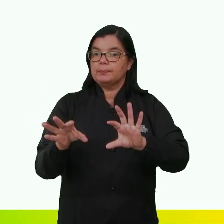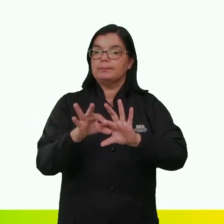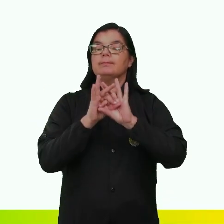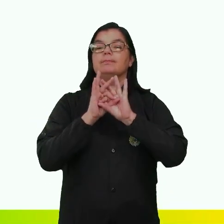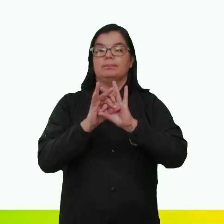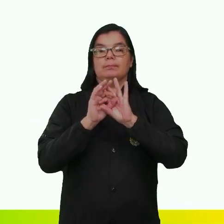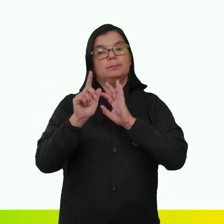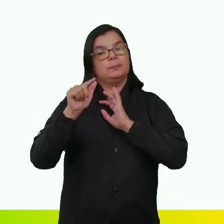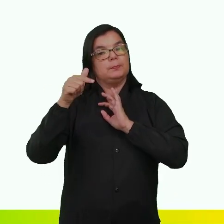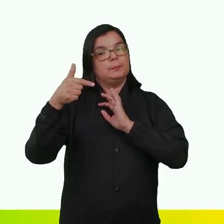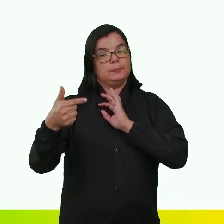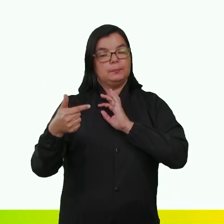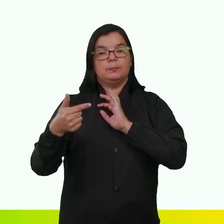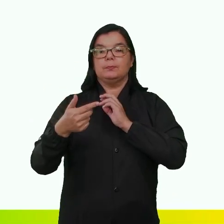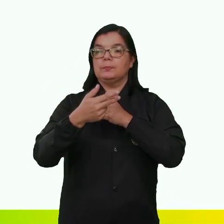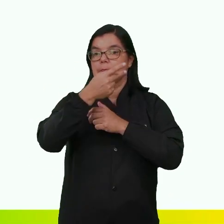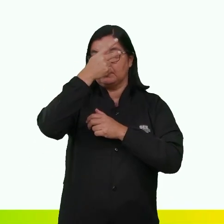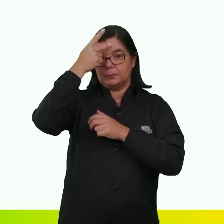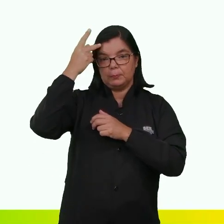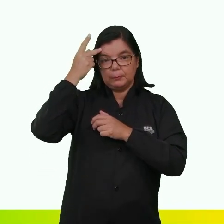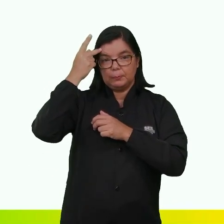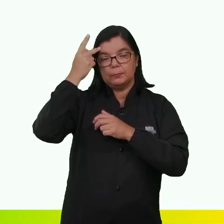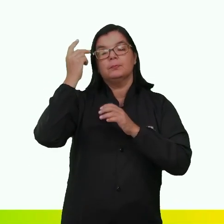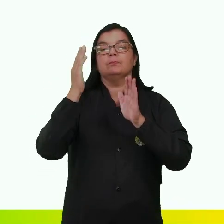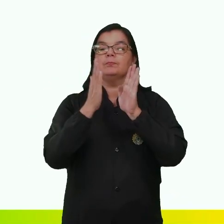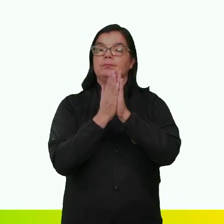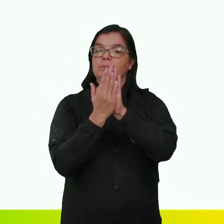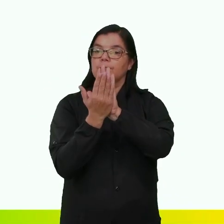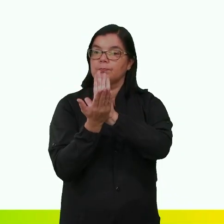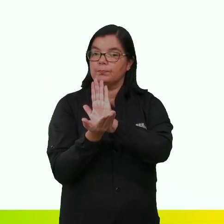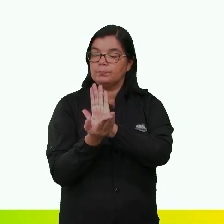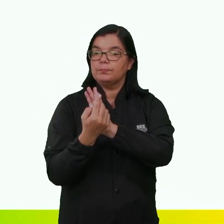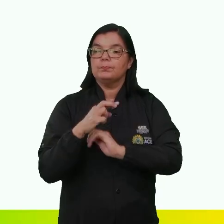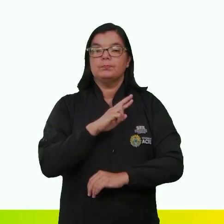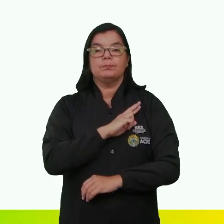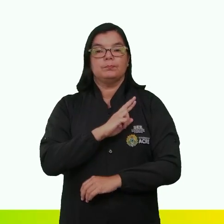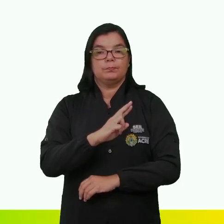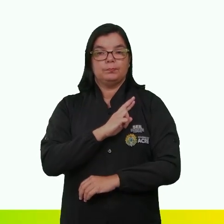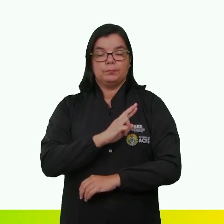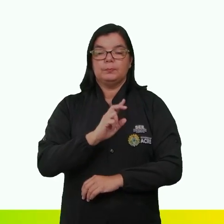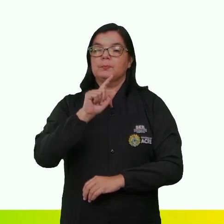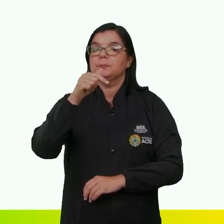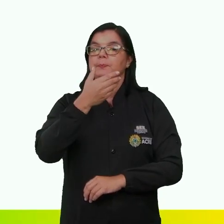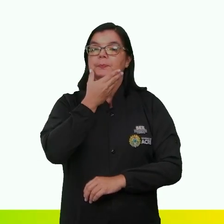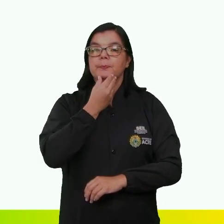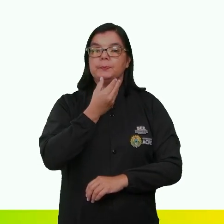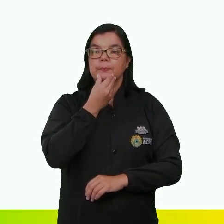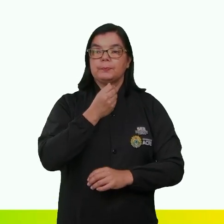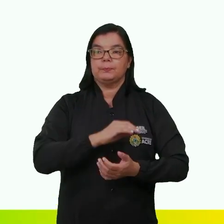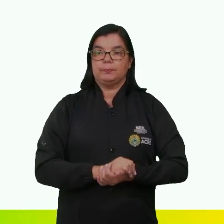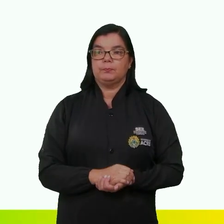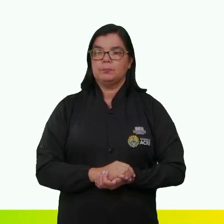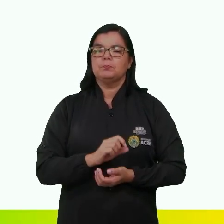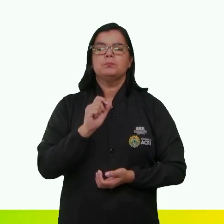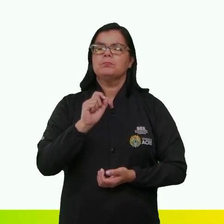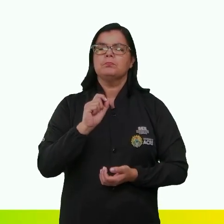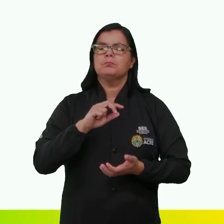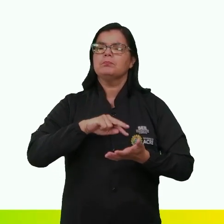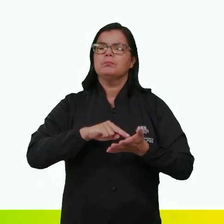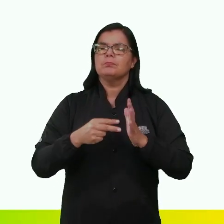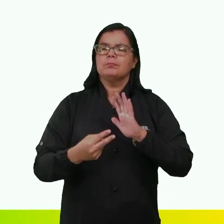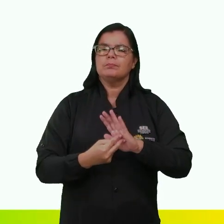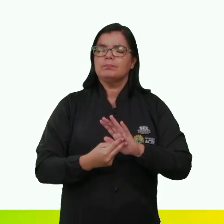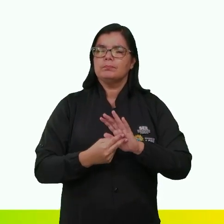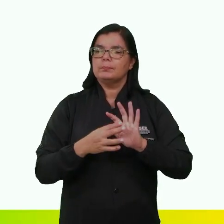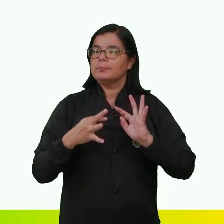conectada a outros indivíduos, a outras sombras que representam outros homens. O que é que essa imagem ela